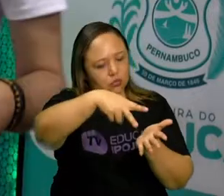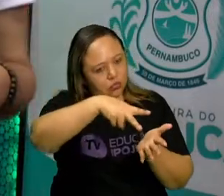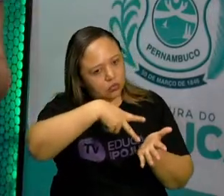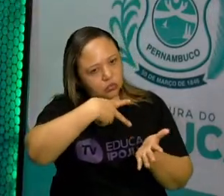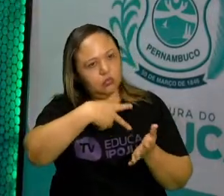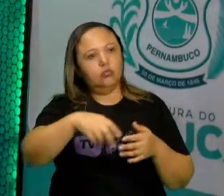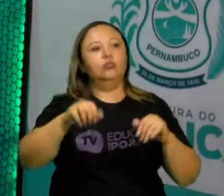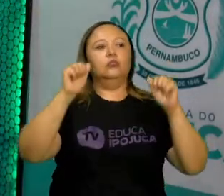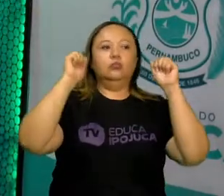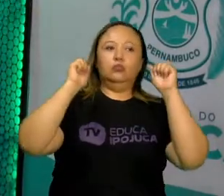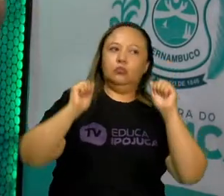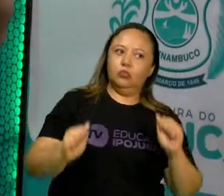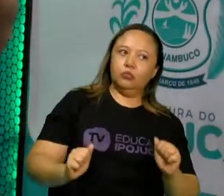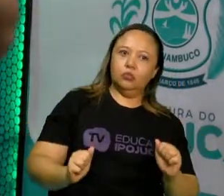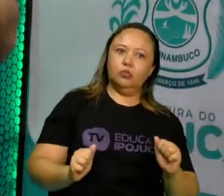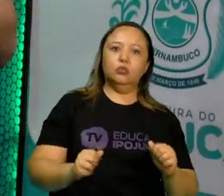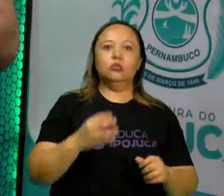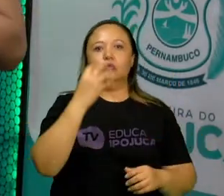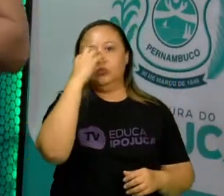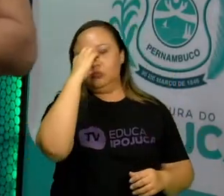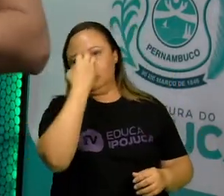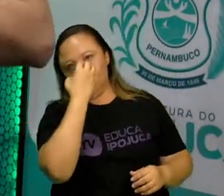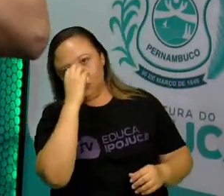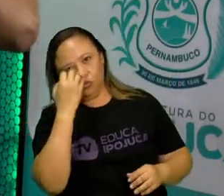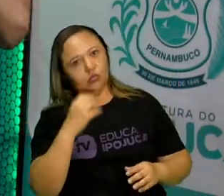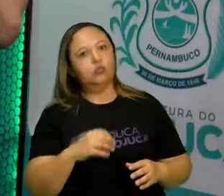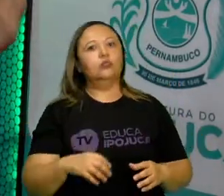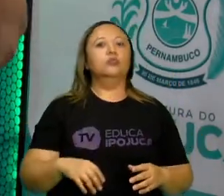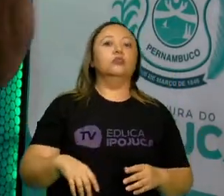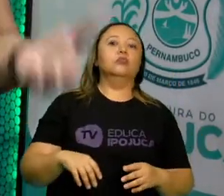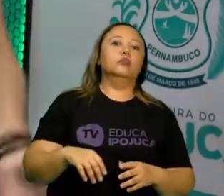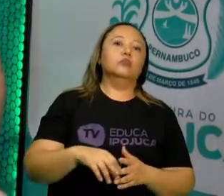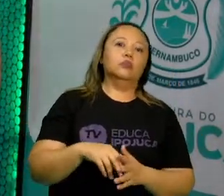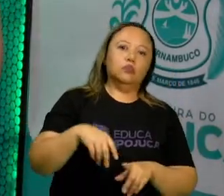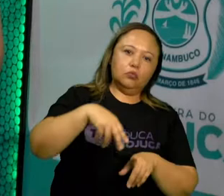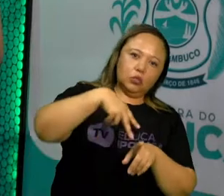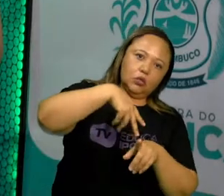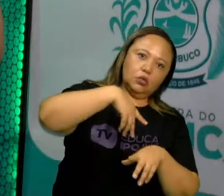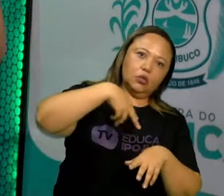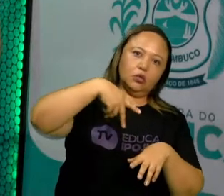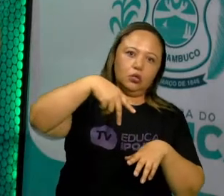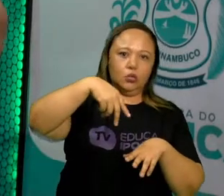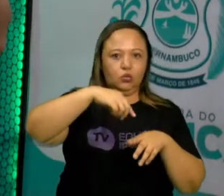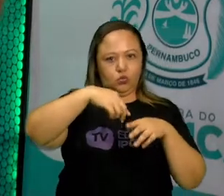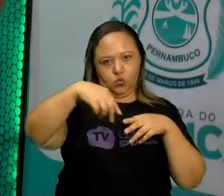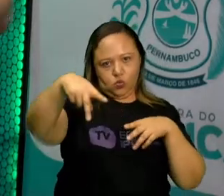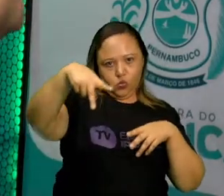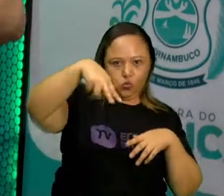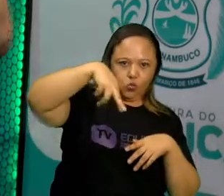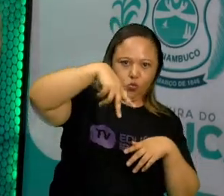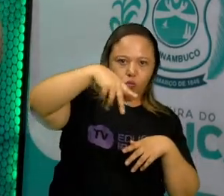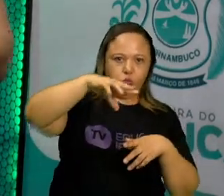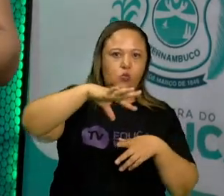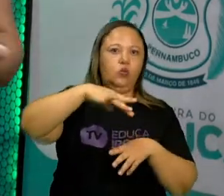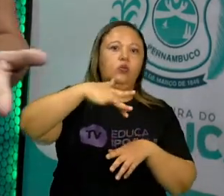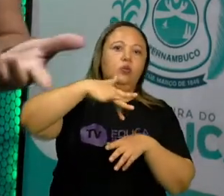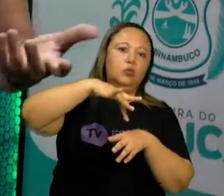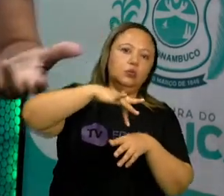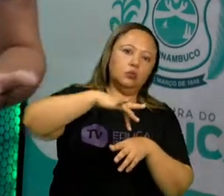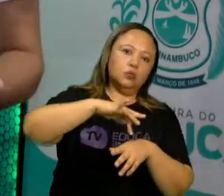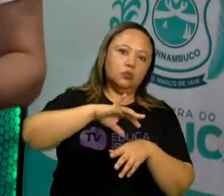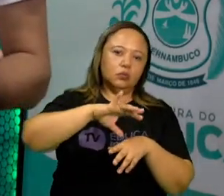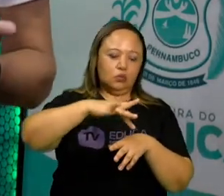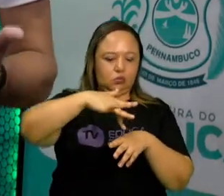ser a apresentação de um mágico, de um palhaço, de um acróbata, de um equilibrista, que